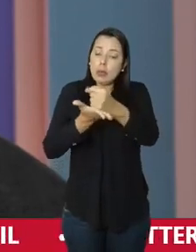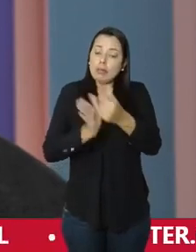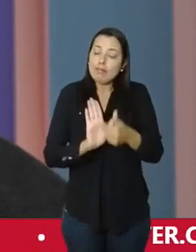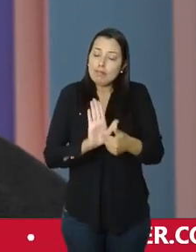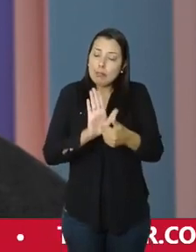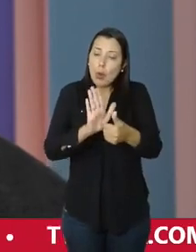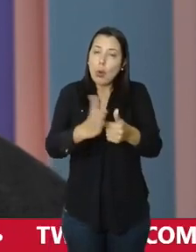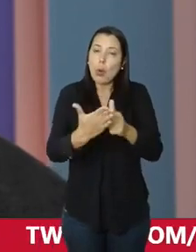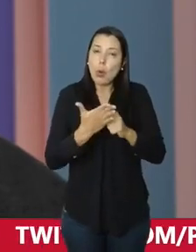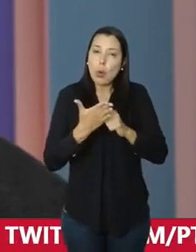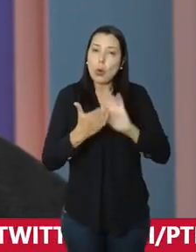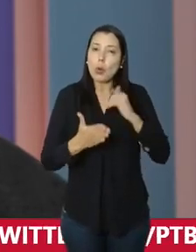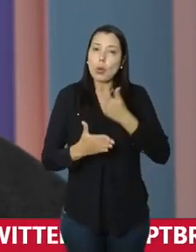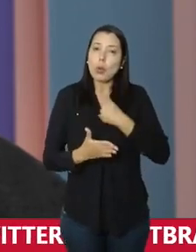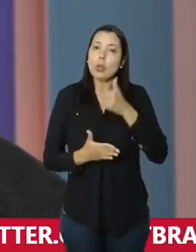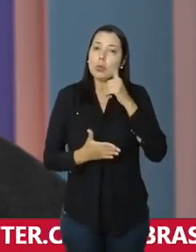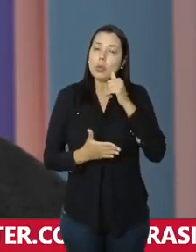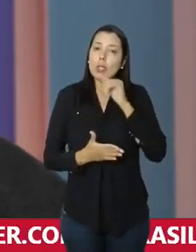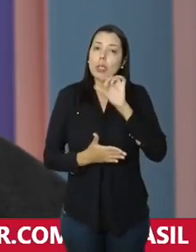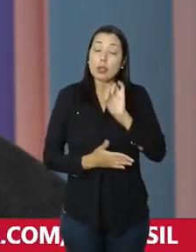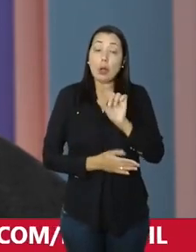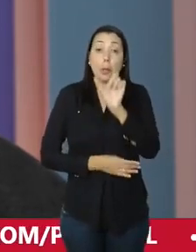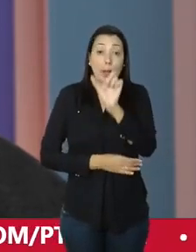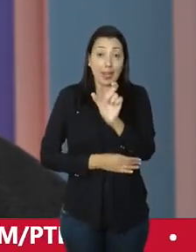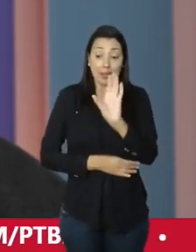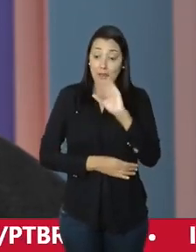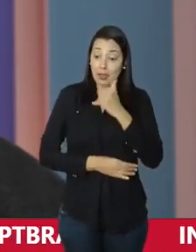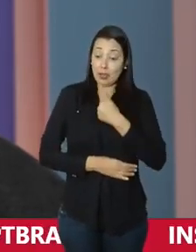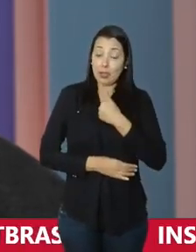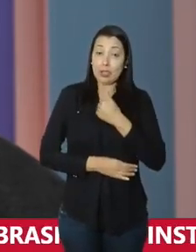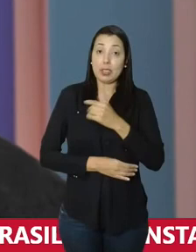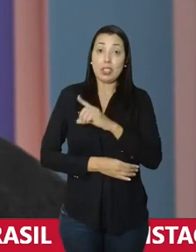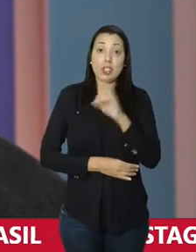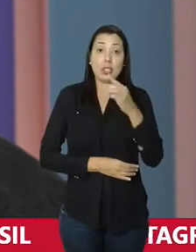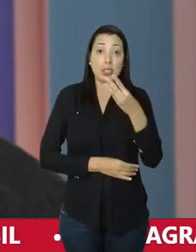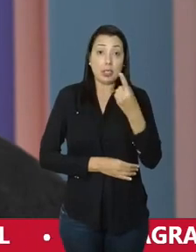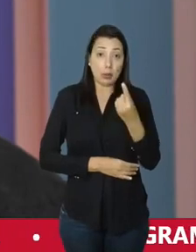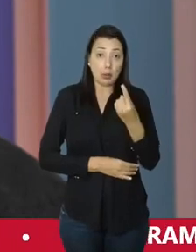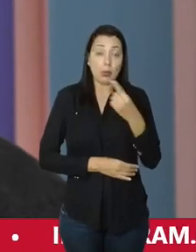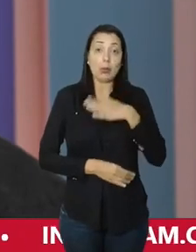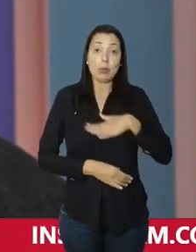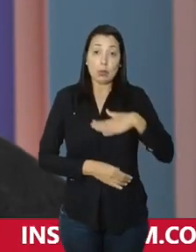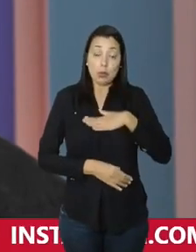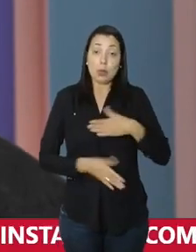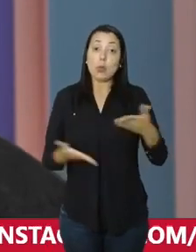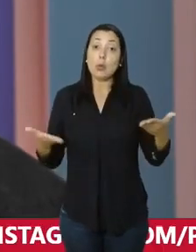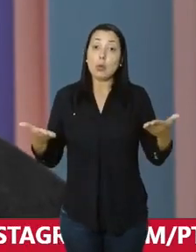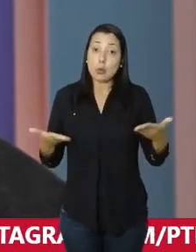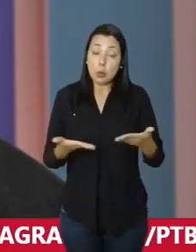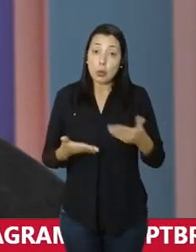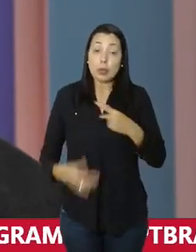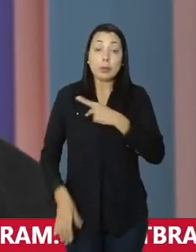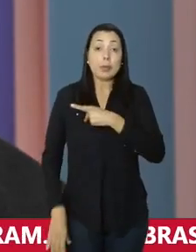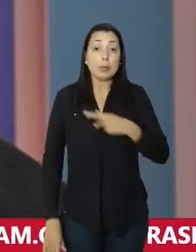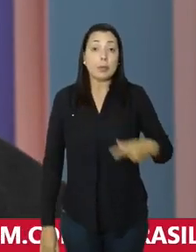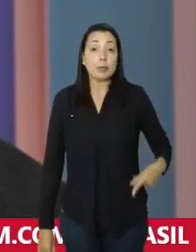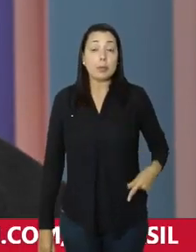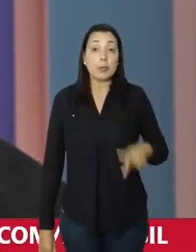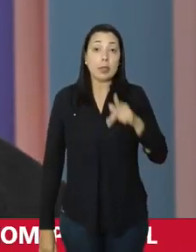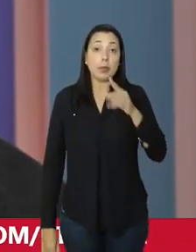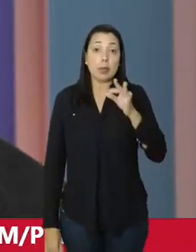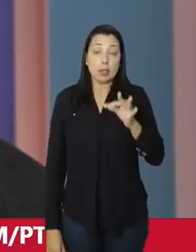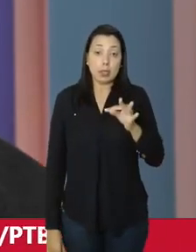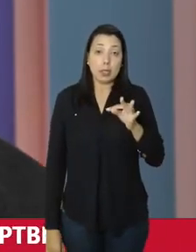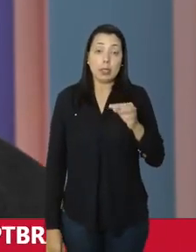sororidade entre nós mulheres, uma palavra só nossa. E no dia 31 de agosto, que é a data de hoje, a presidenta do PT e